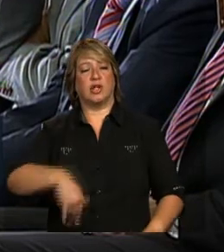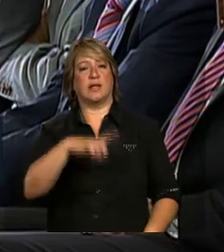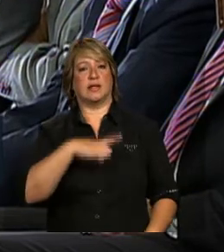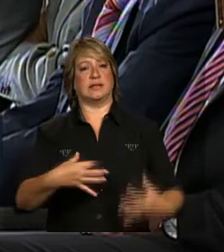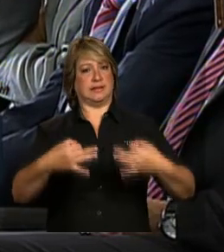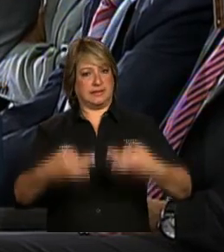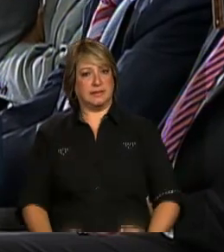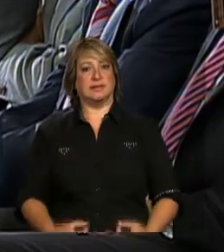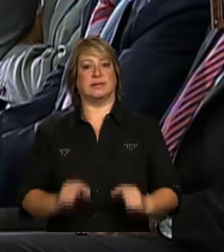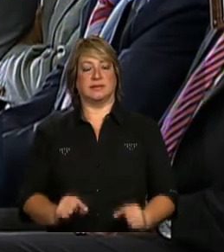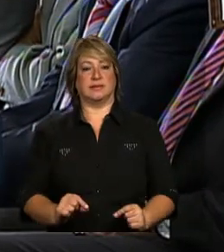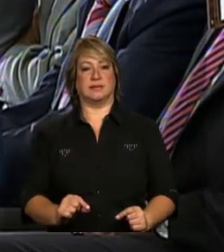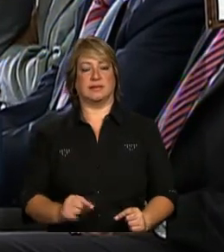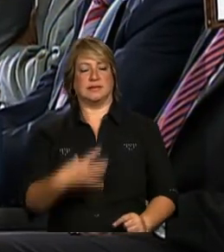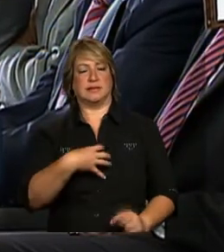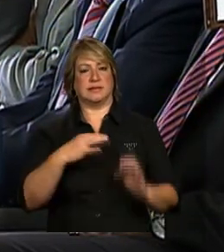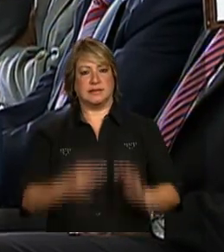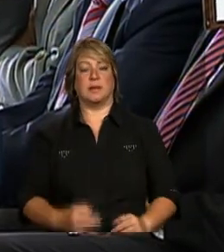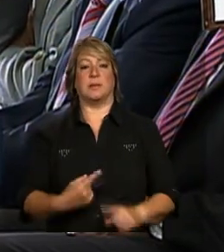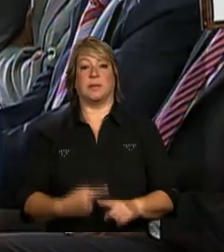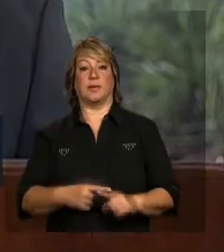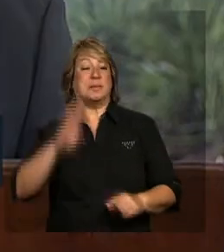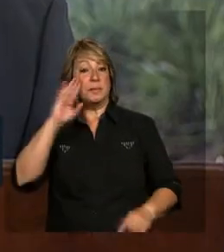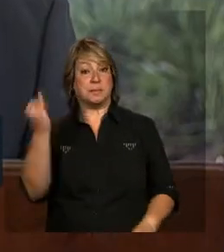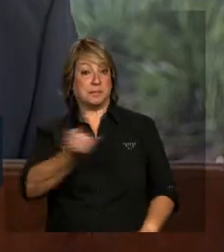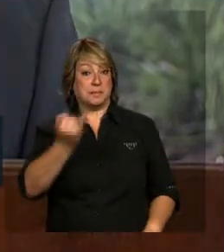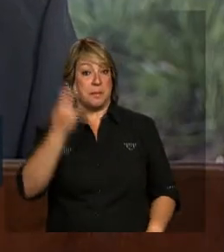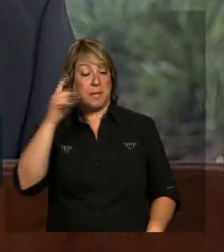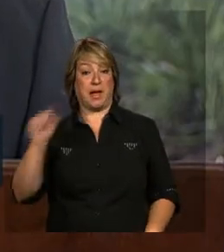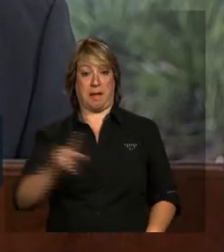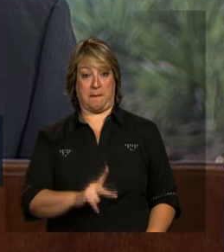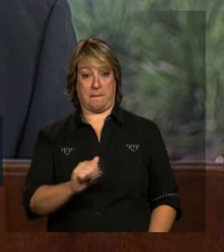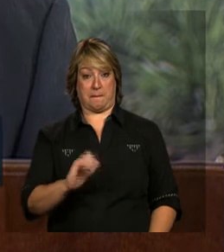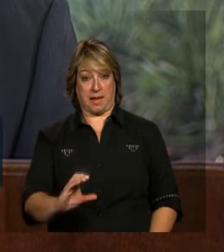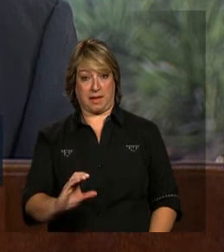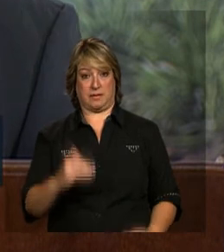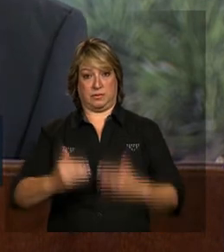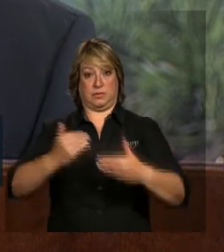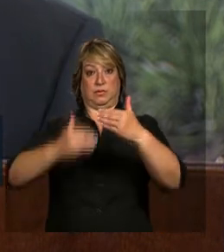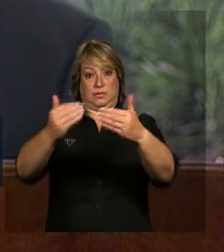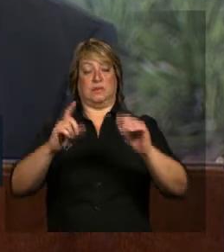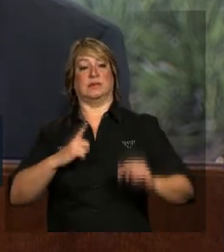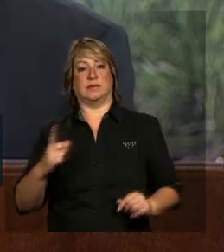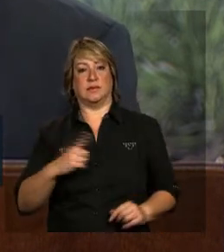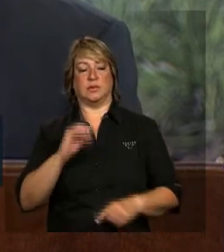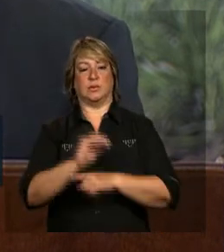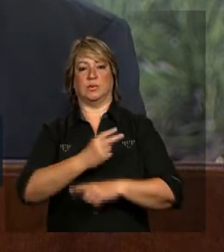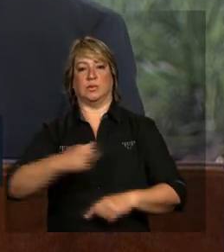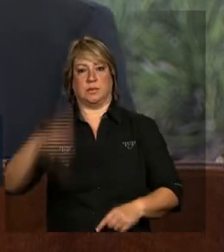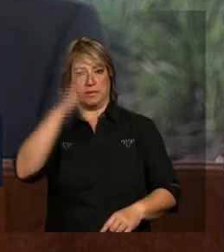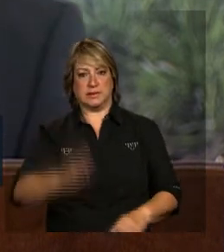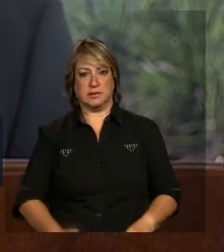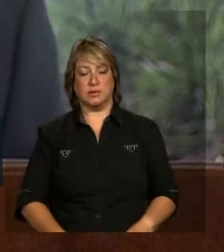o imperativo para o desenvolvimento acelerado e sustentável do Brasil é a